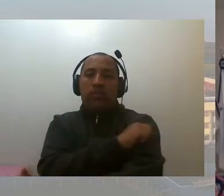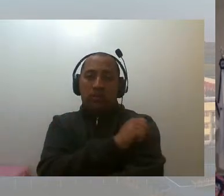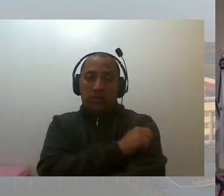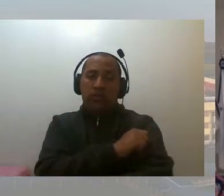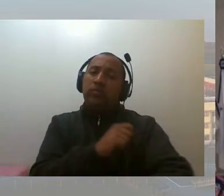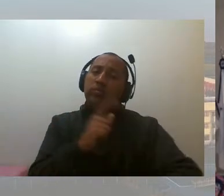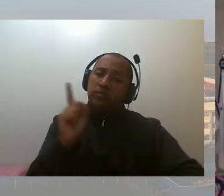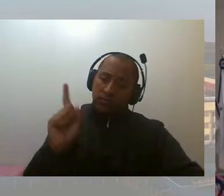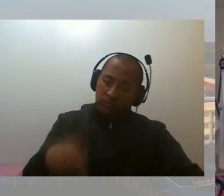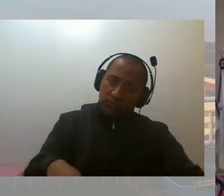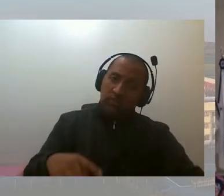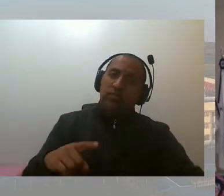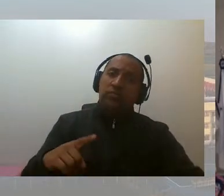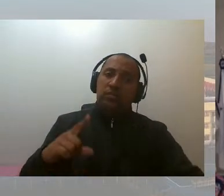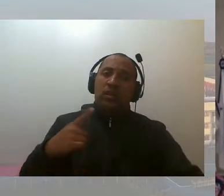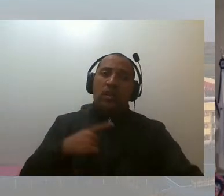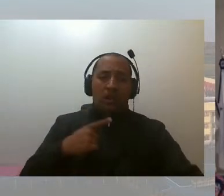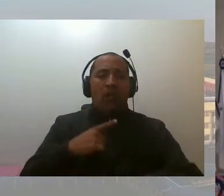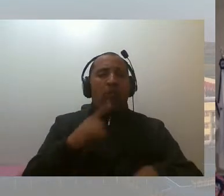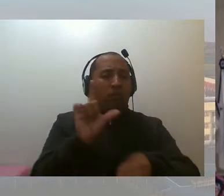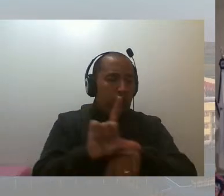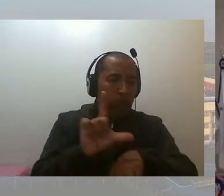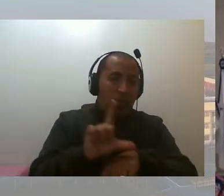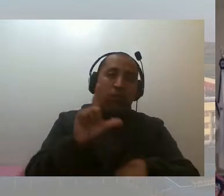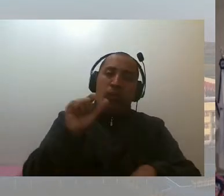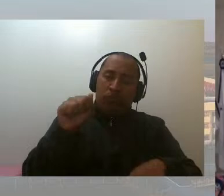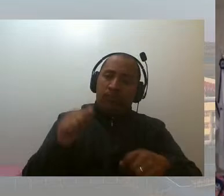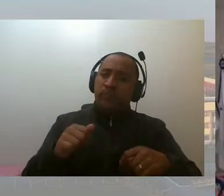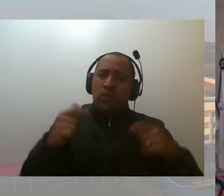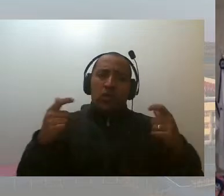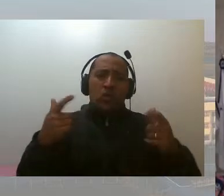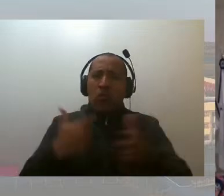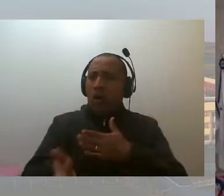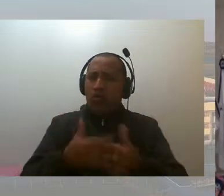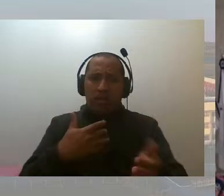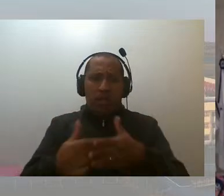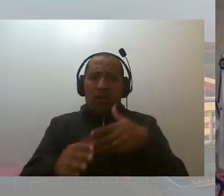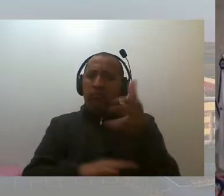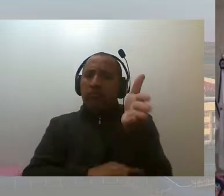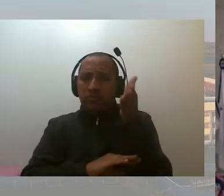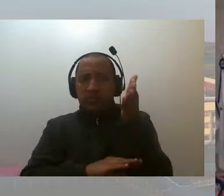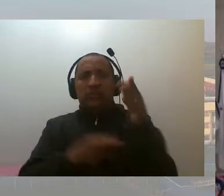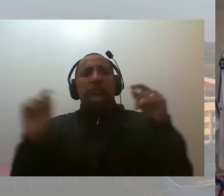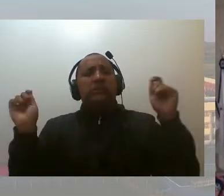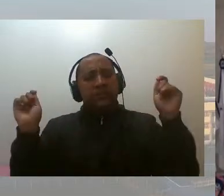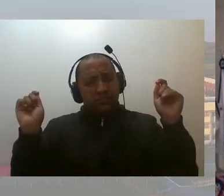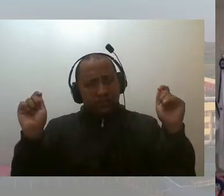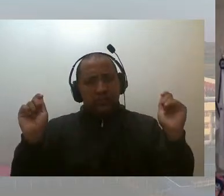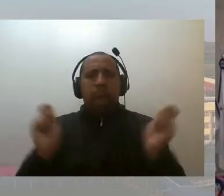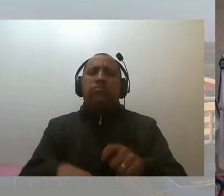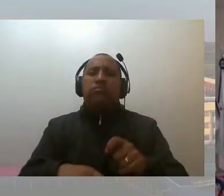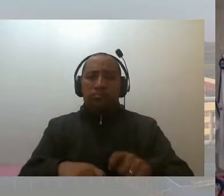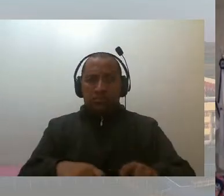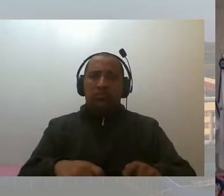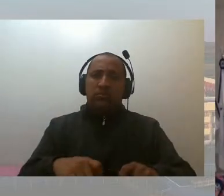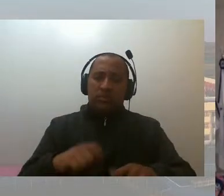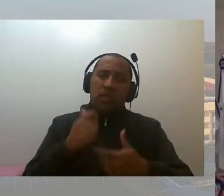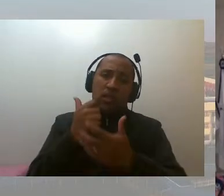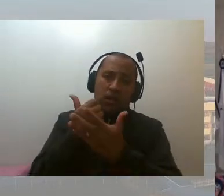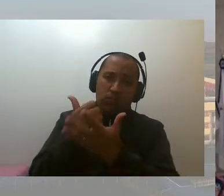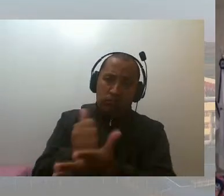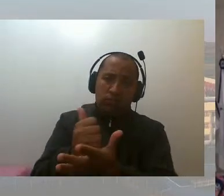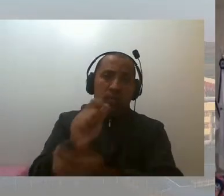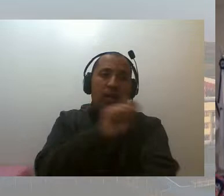Campus Santana de Livramento, independente da rede hoteleira, tem suporte para suprir a necessidade